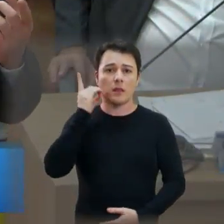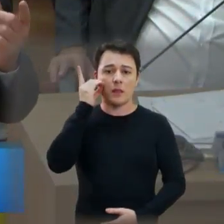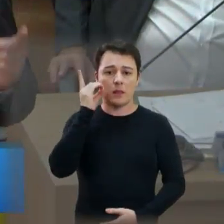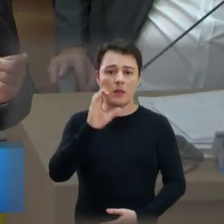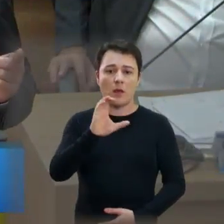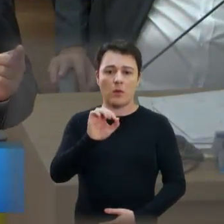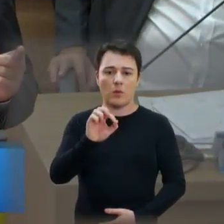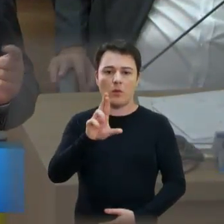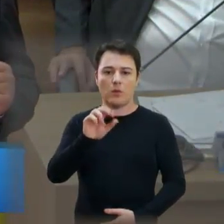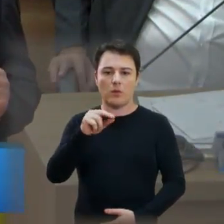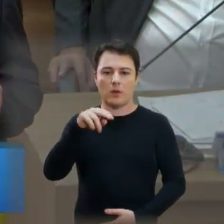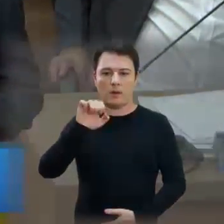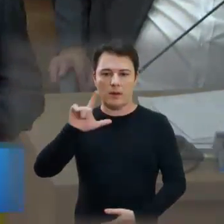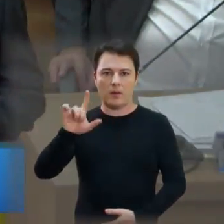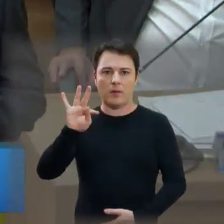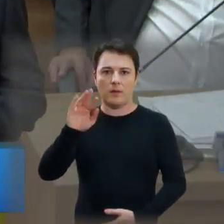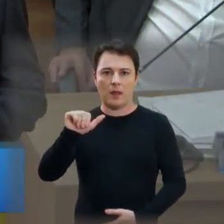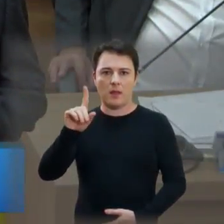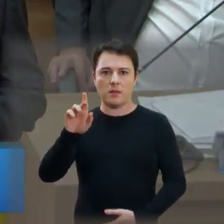Tadeu,